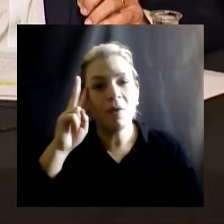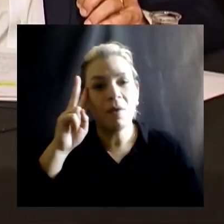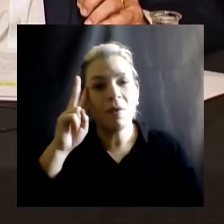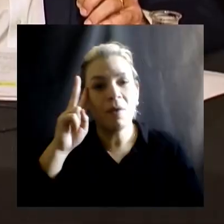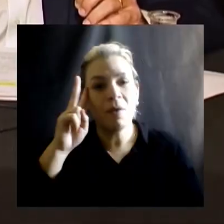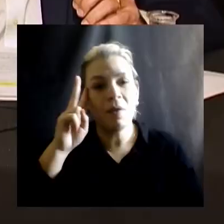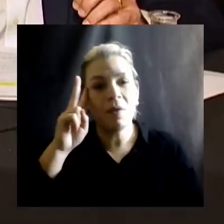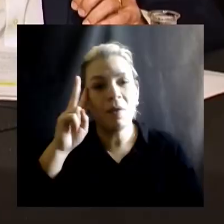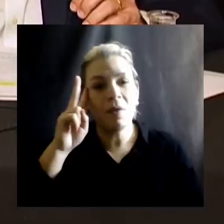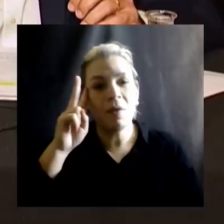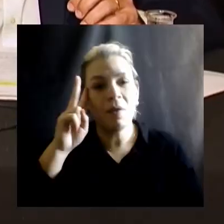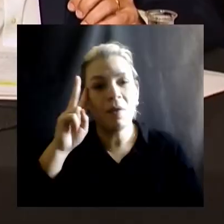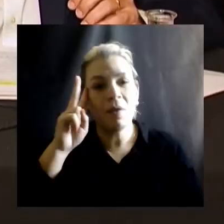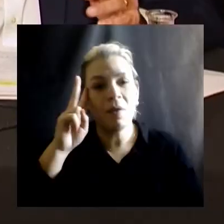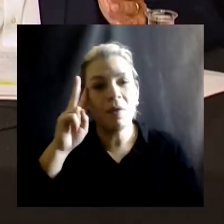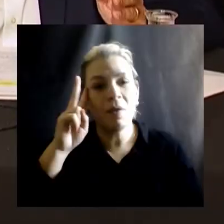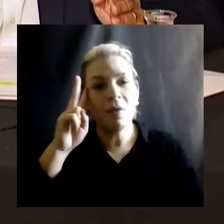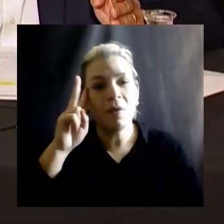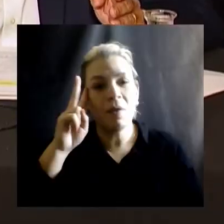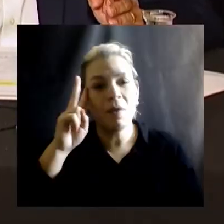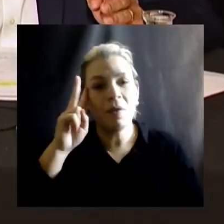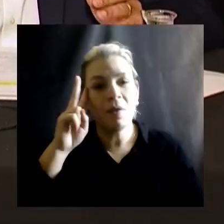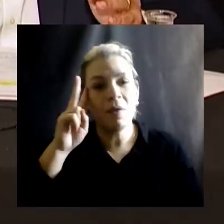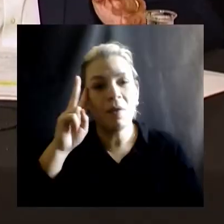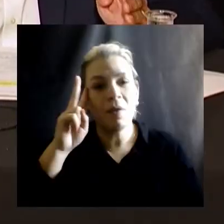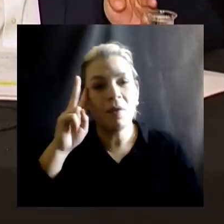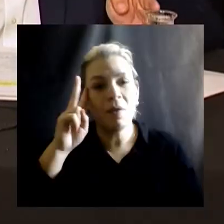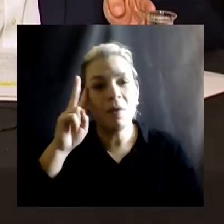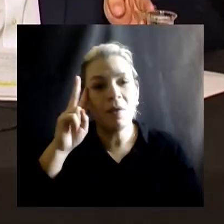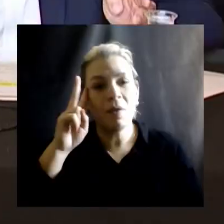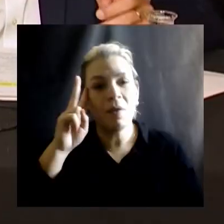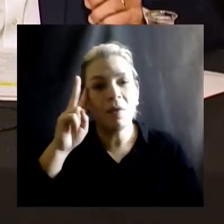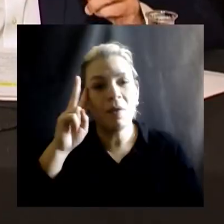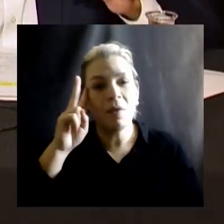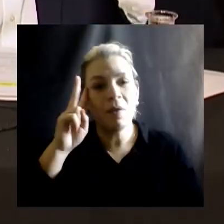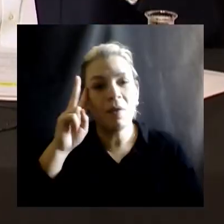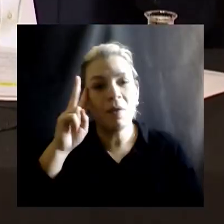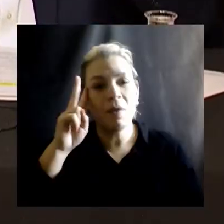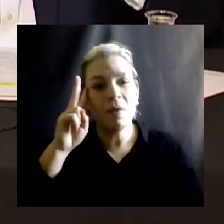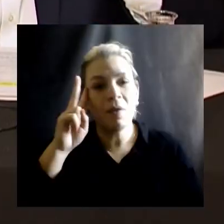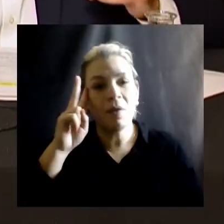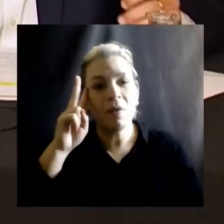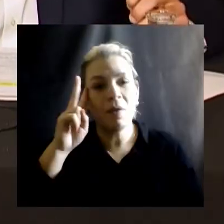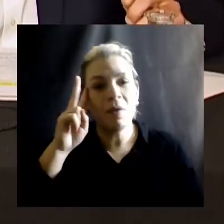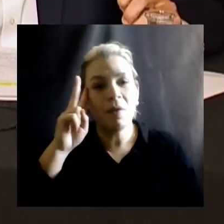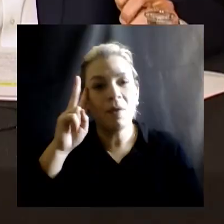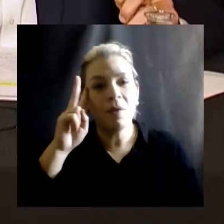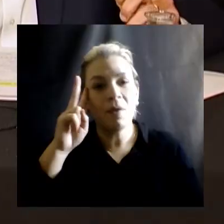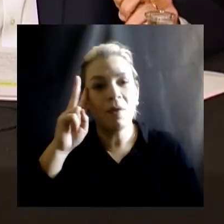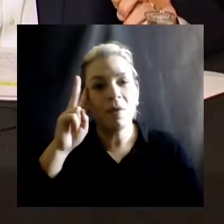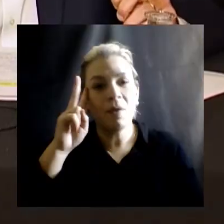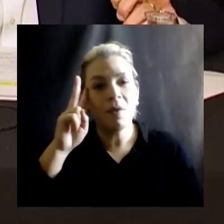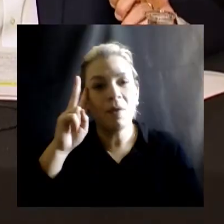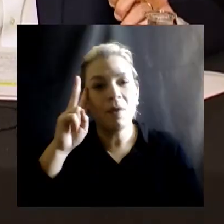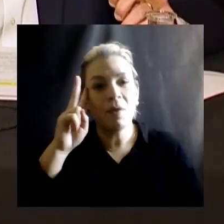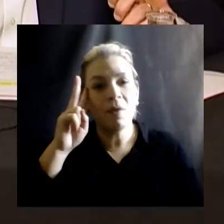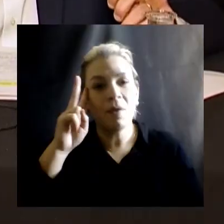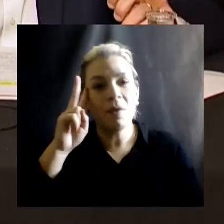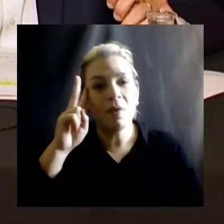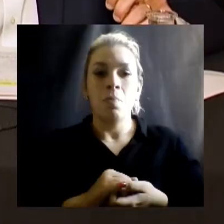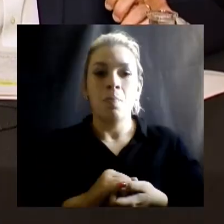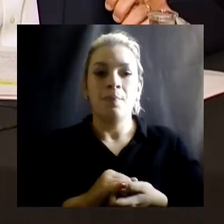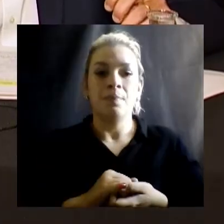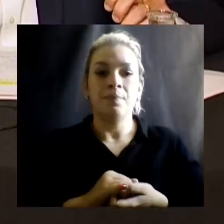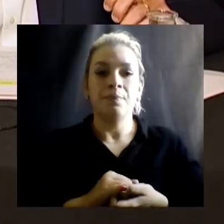A honraria reconhece estabelecimentos e profissionais que ajudam a fortalecer a gastronomia, o